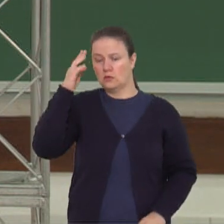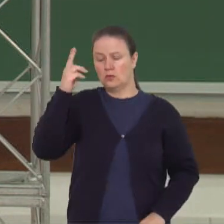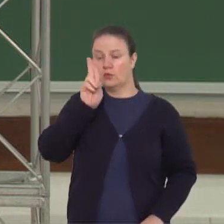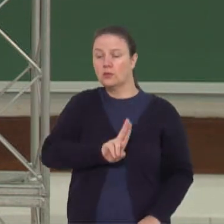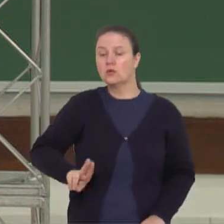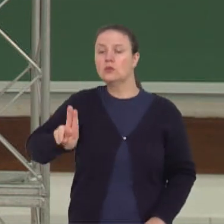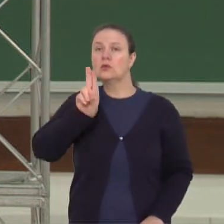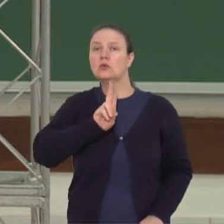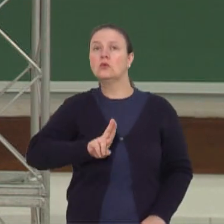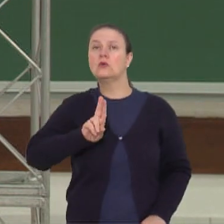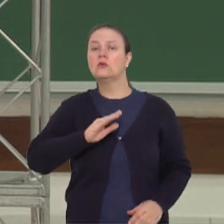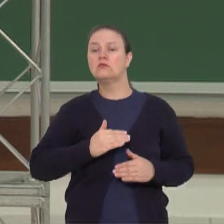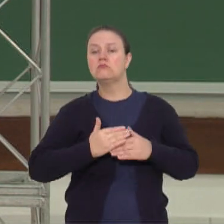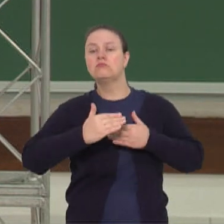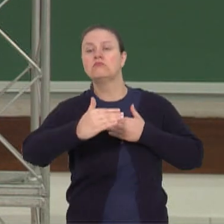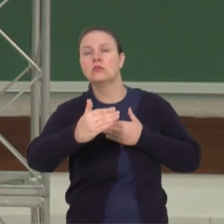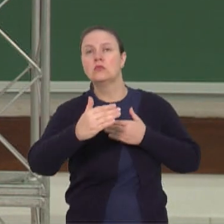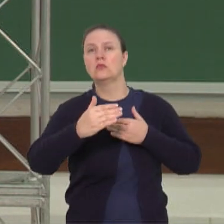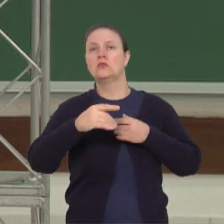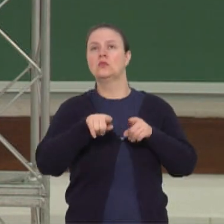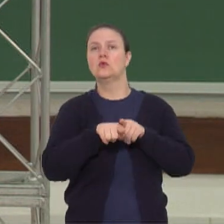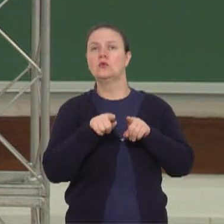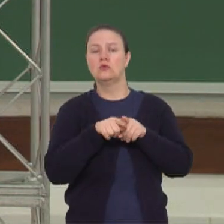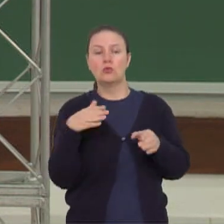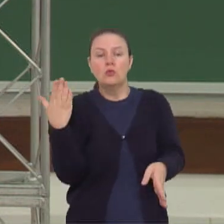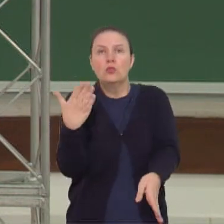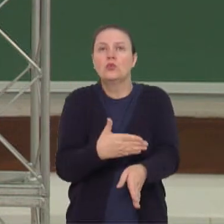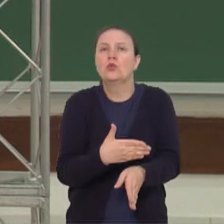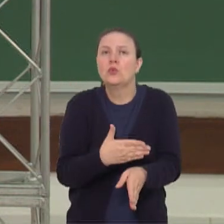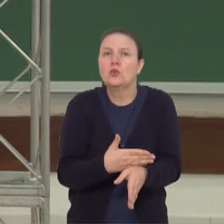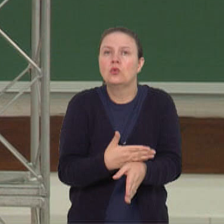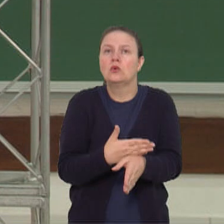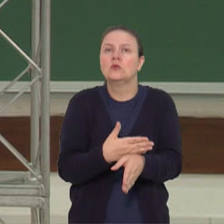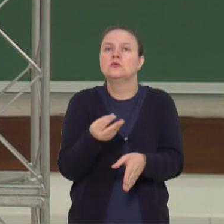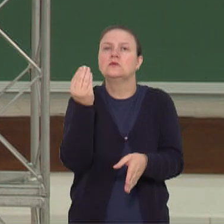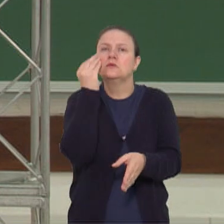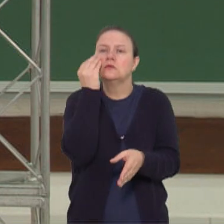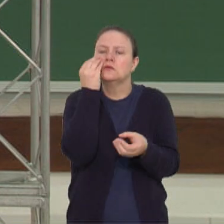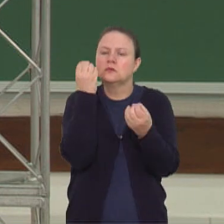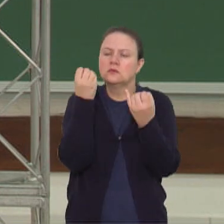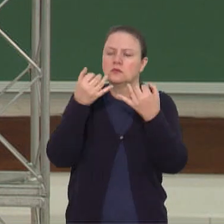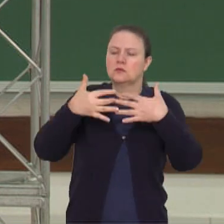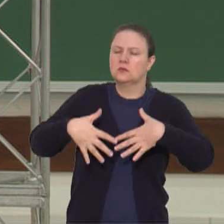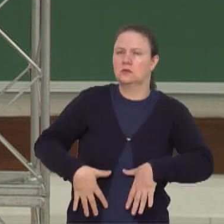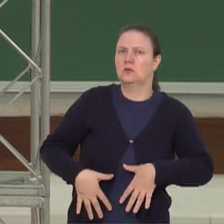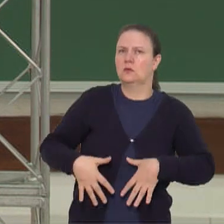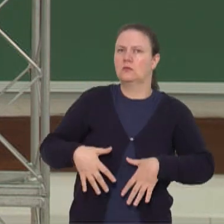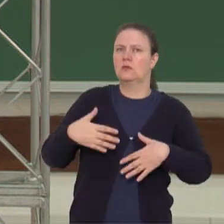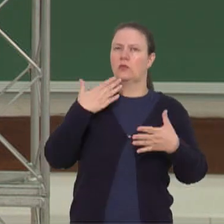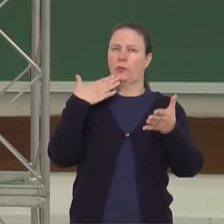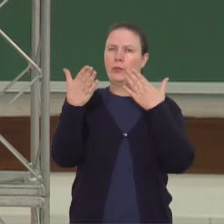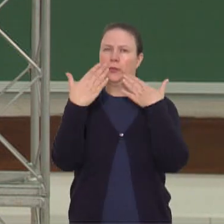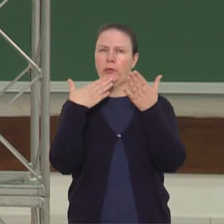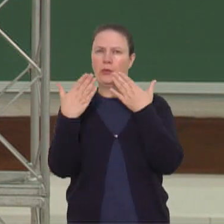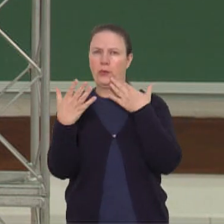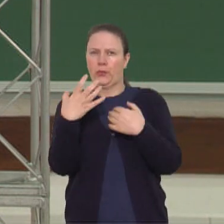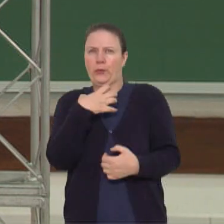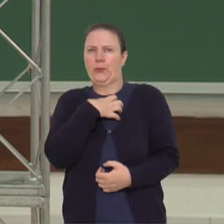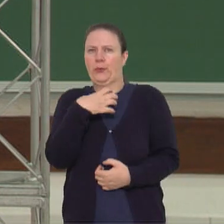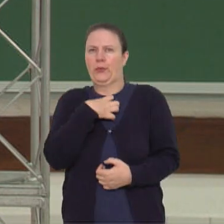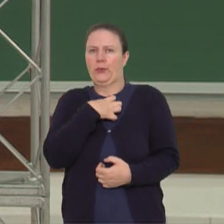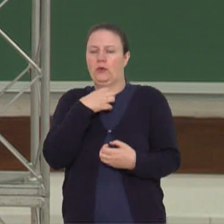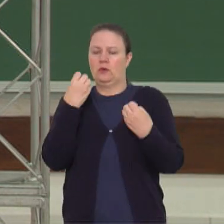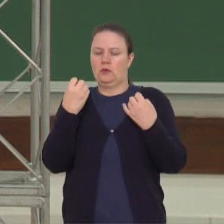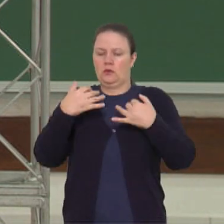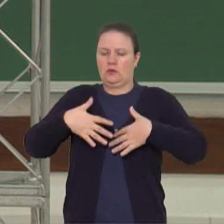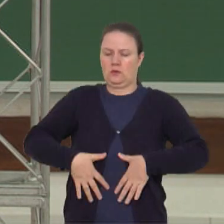usar, existem outras também, para explicar que o Heráclito vê na dialética a forma de